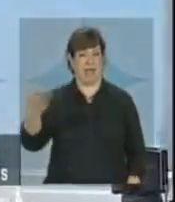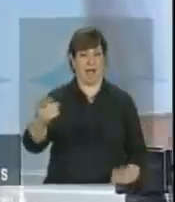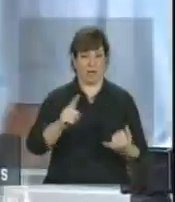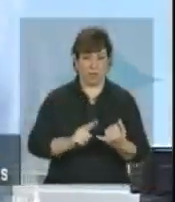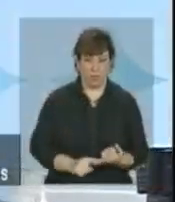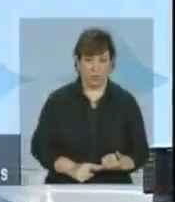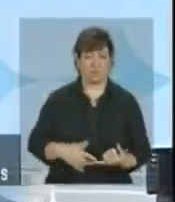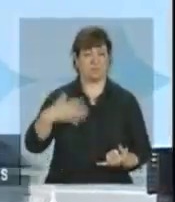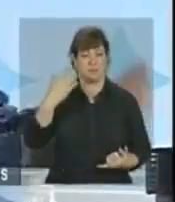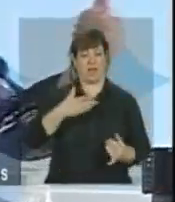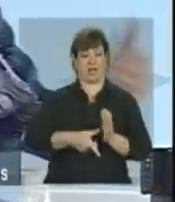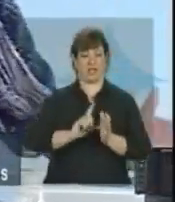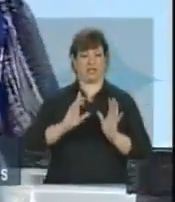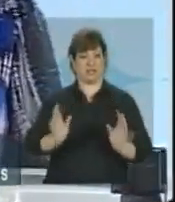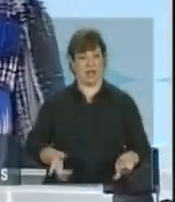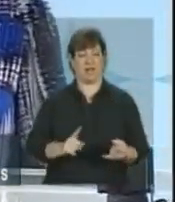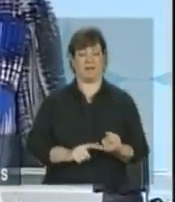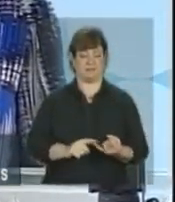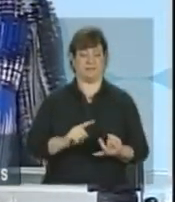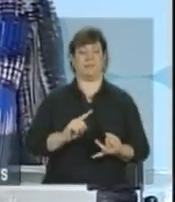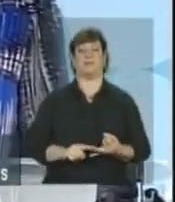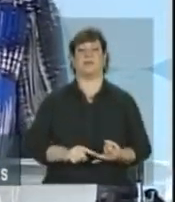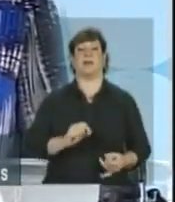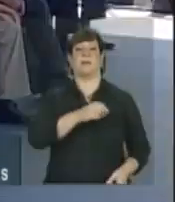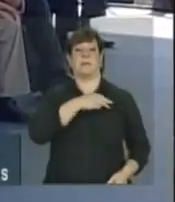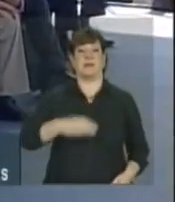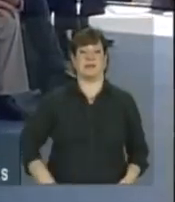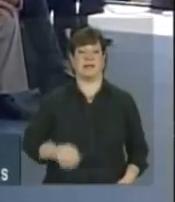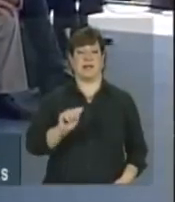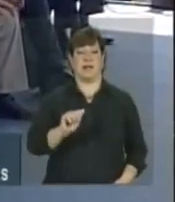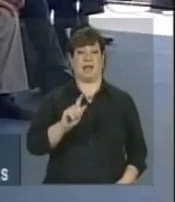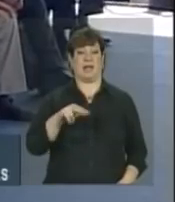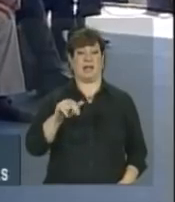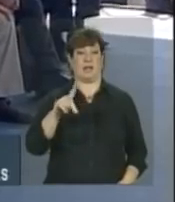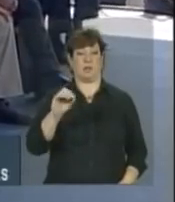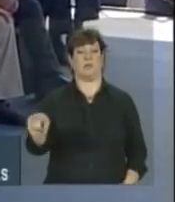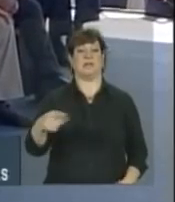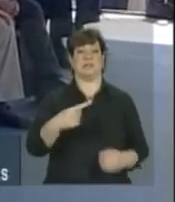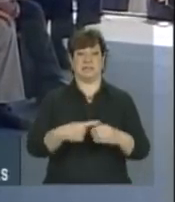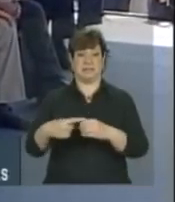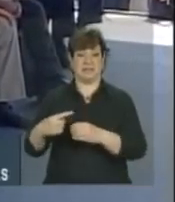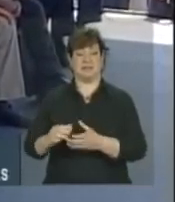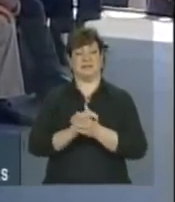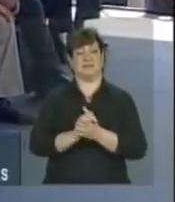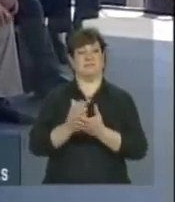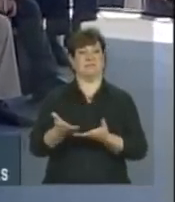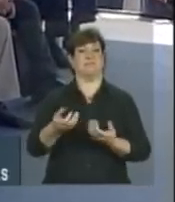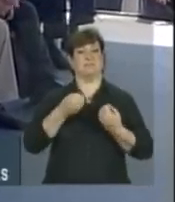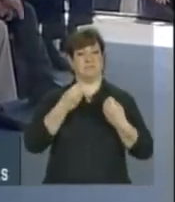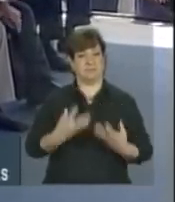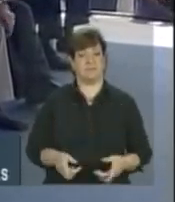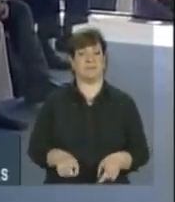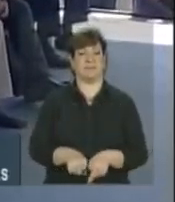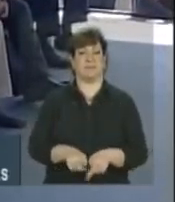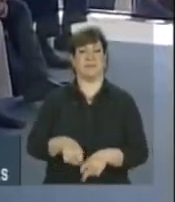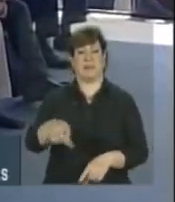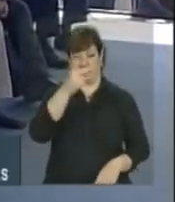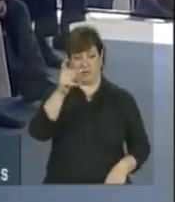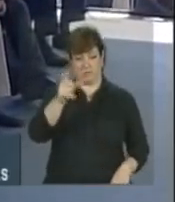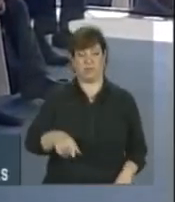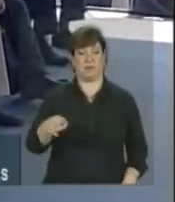Saúde, que acabou de falar, o ministro Aguinaldo Ribeiro, das Cidades, que é a pessoa no